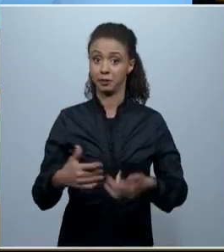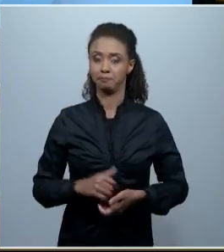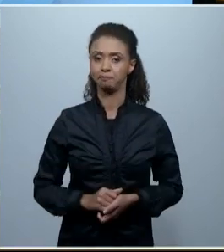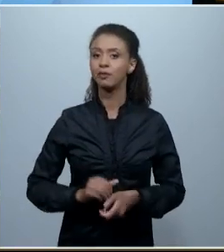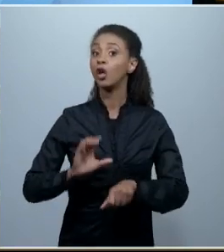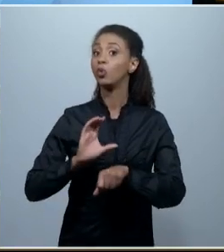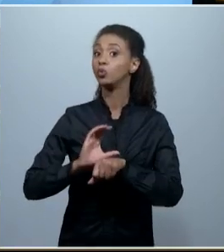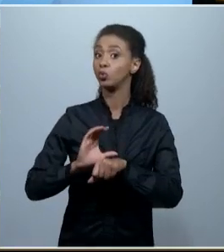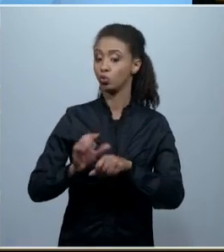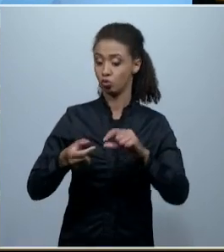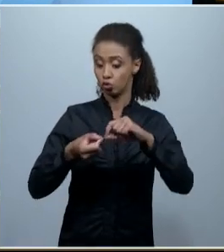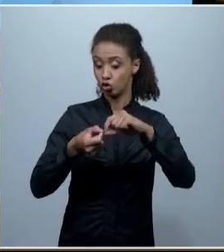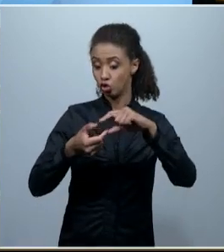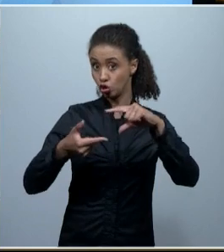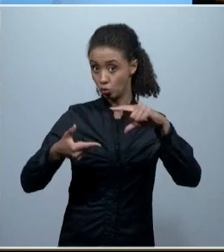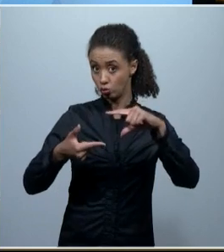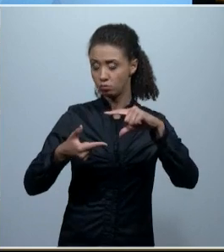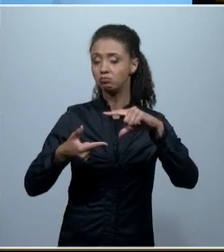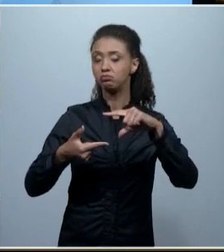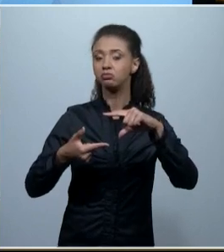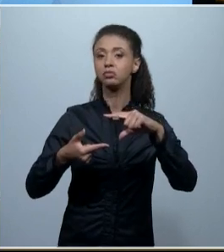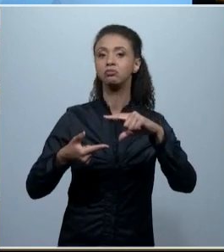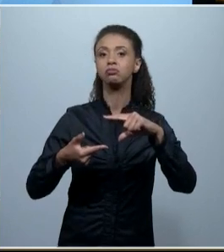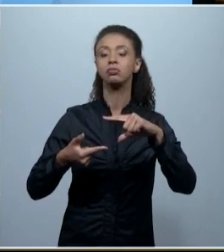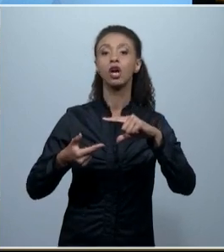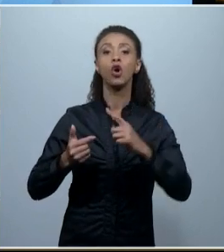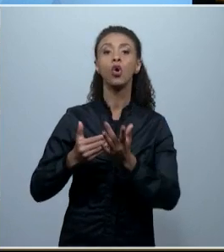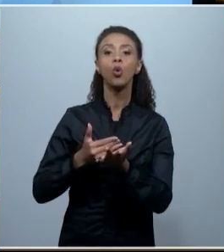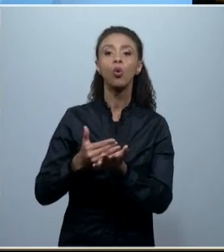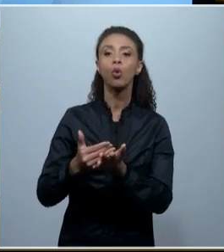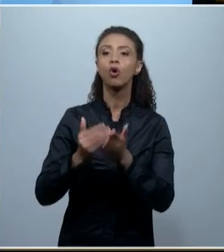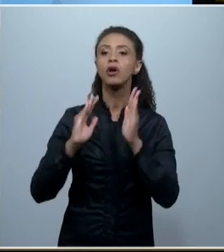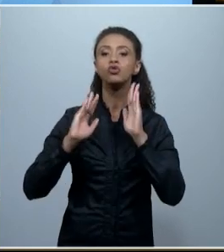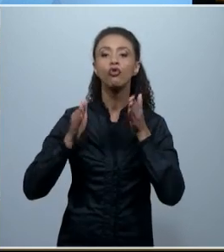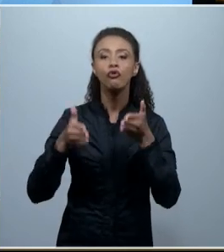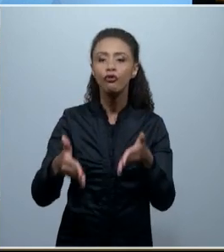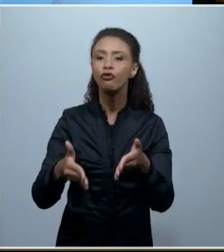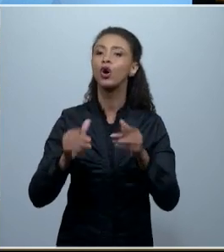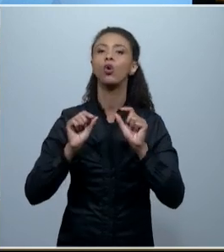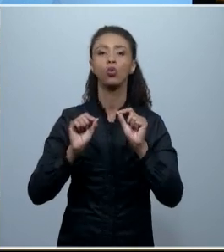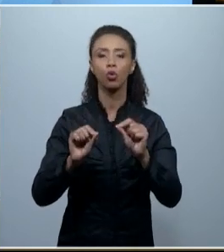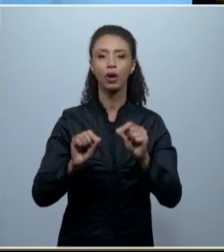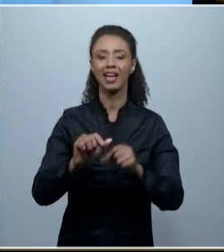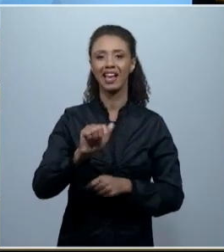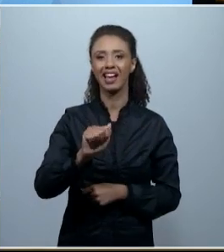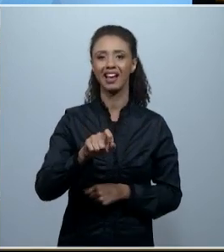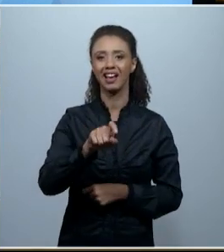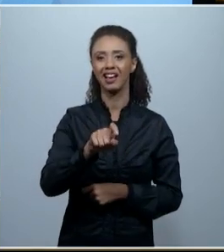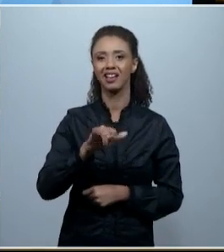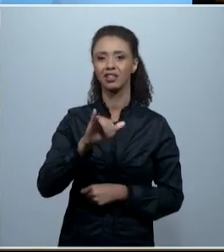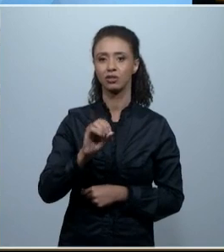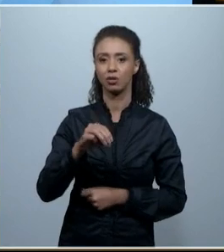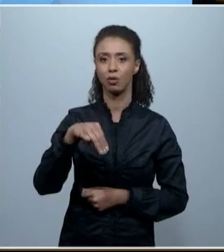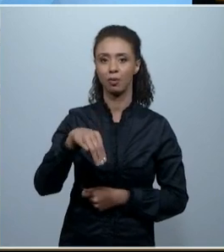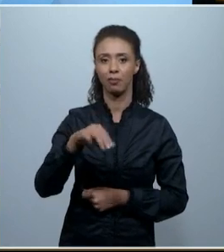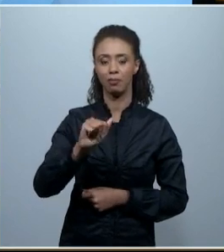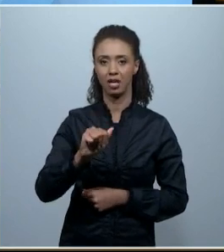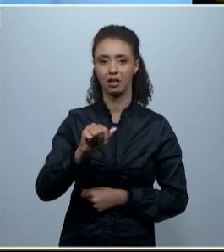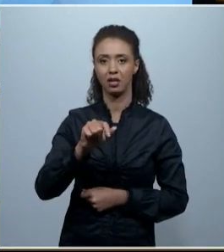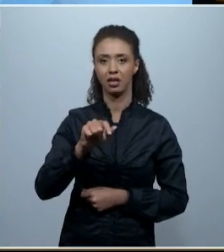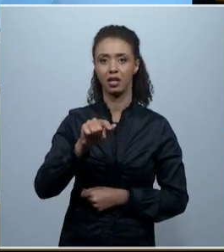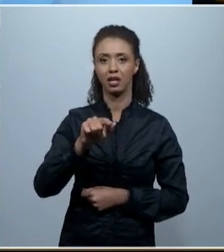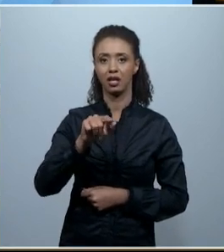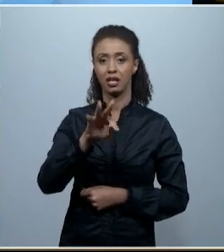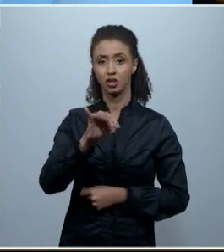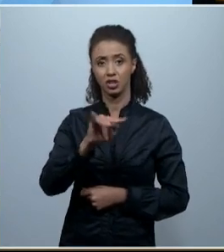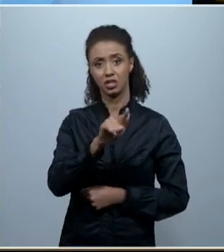geometria ele tem e se esse começo em torno da temática de rio verde no entorno da addax somatização da geometria plana da geometria euclidiana